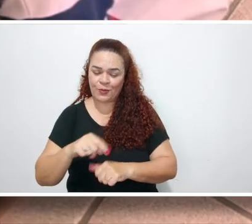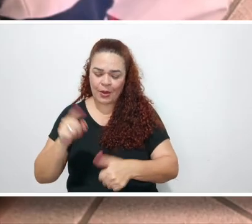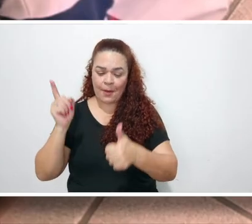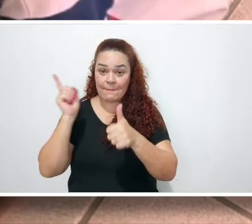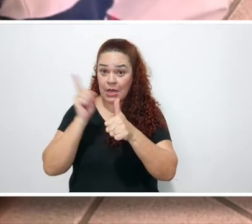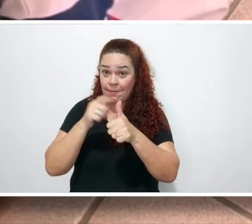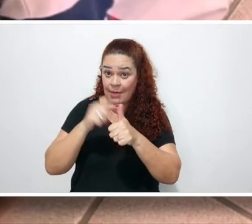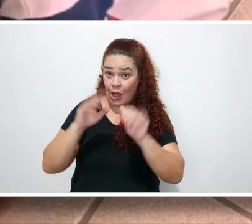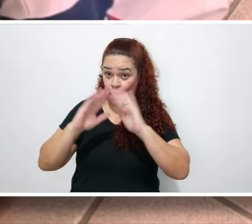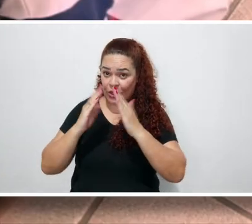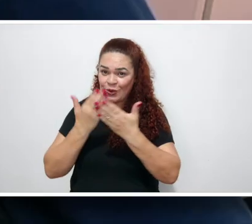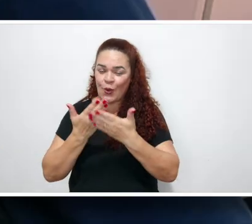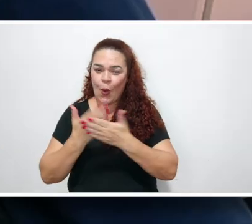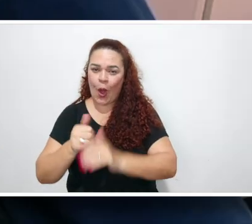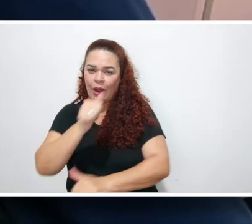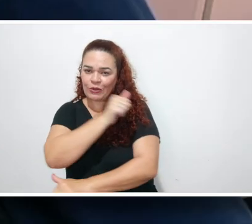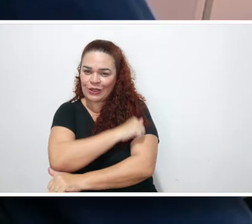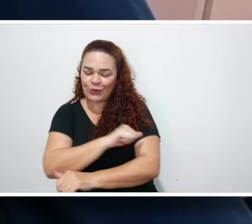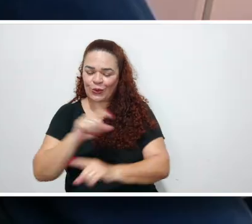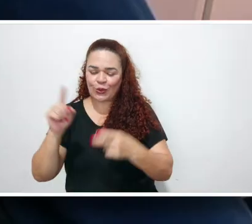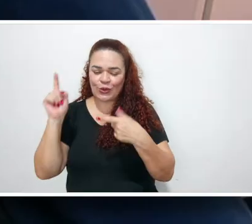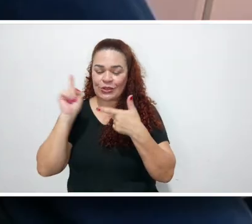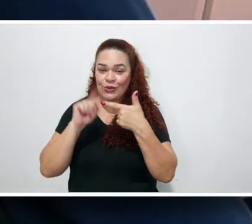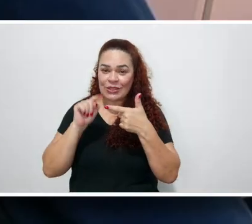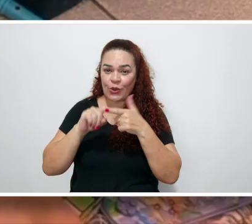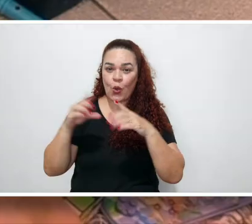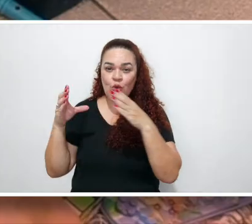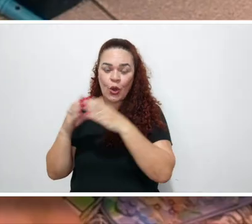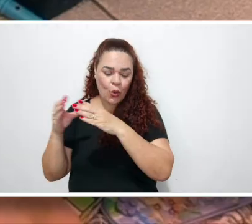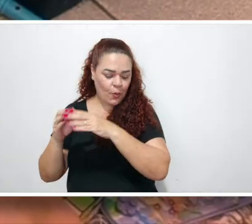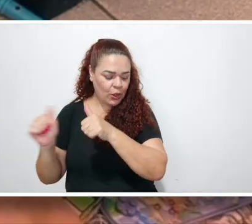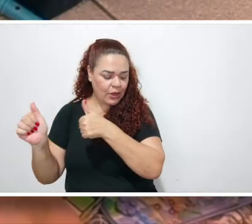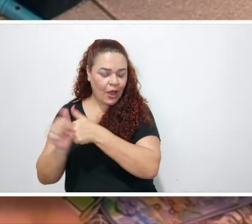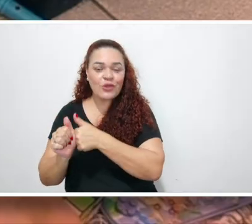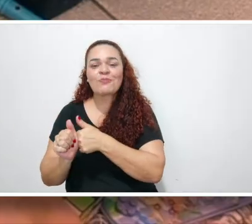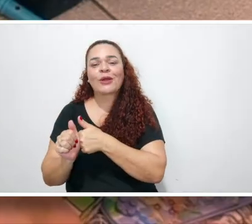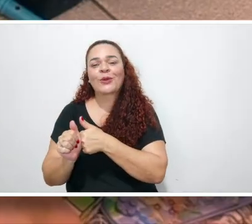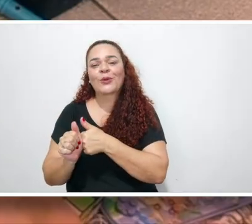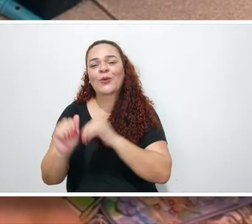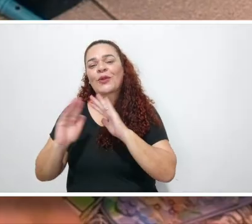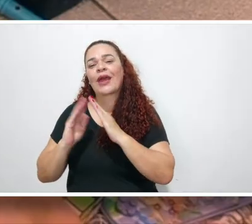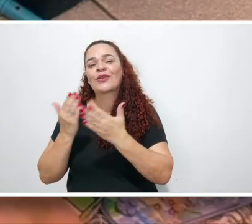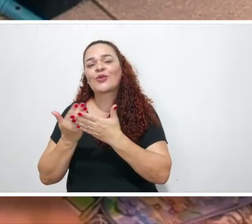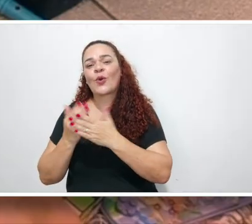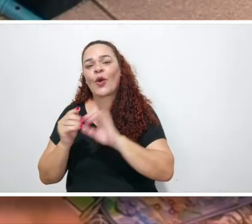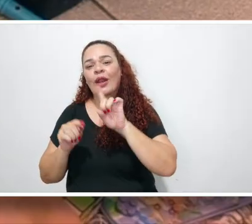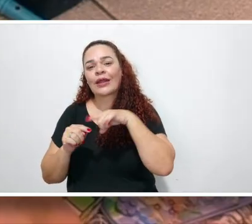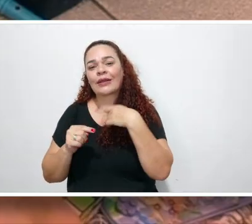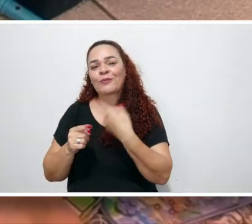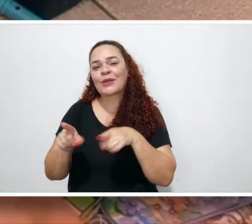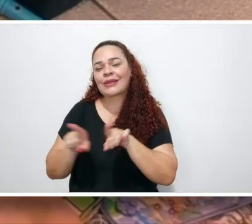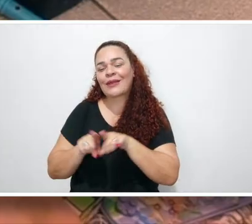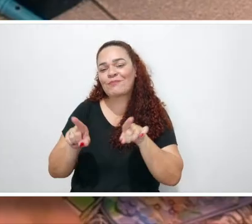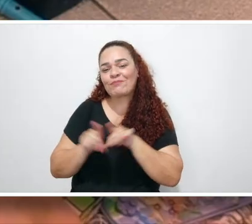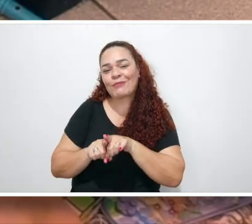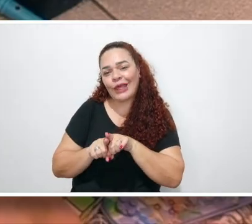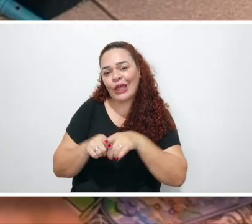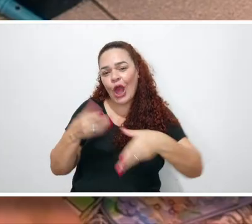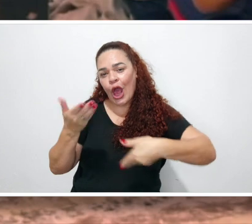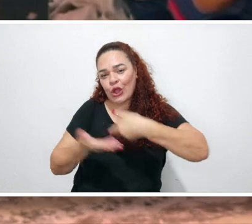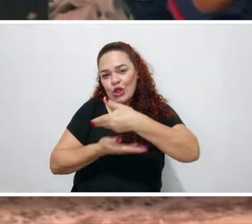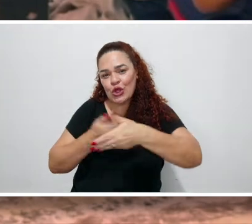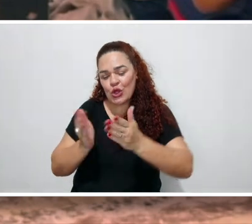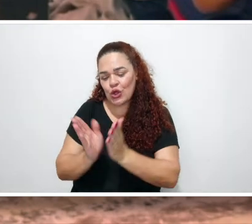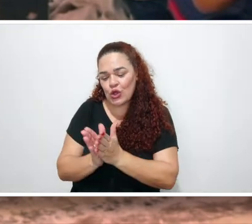primeiro momento foi com a escola, com os alunos da escola. O segundo momento vai ser com a comunidade. E depois também a gente estender para um